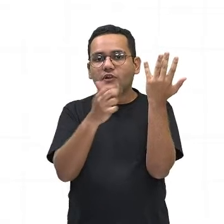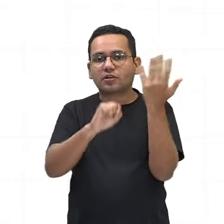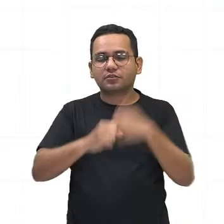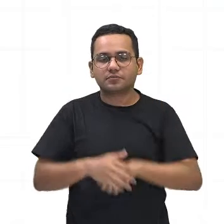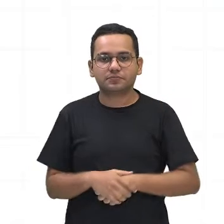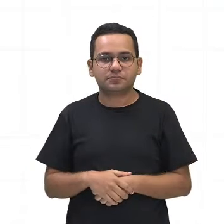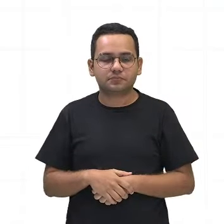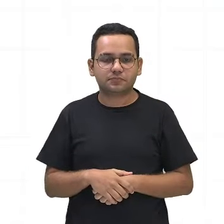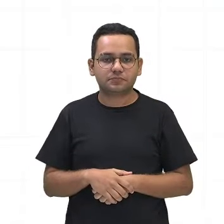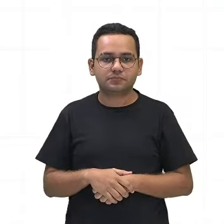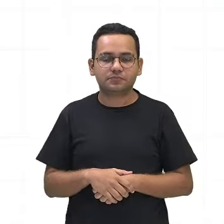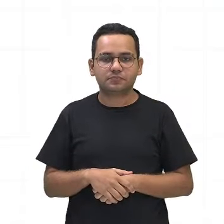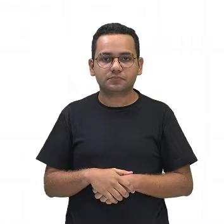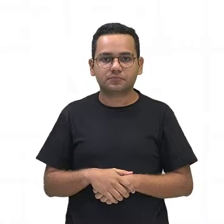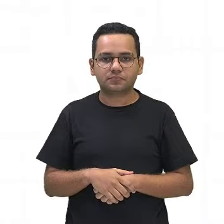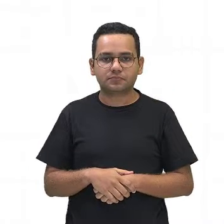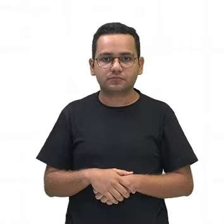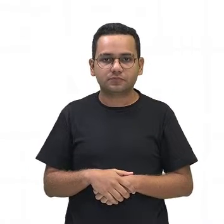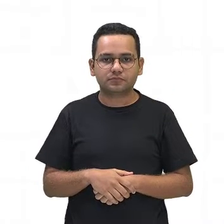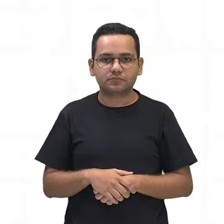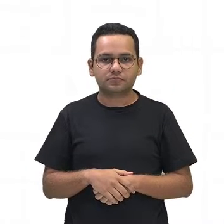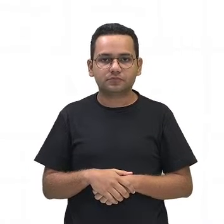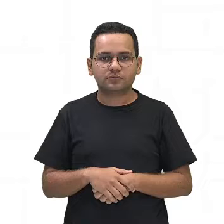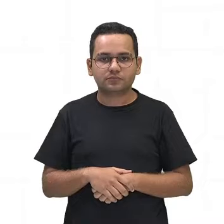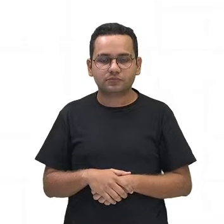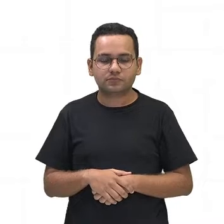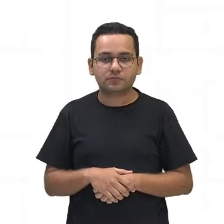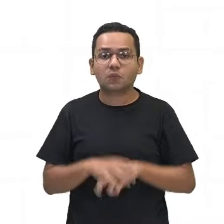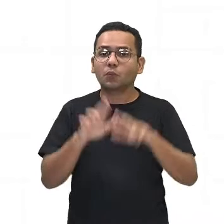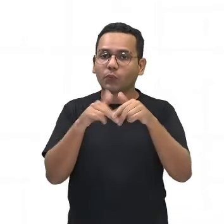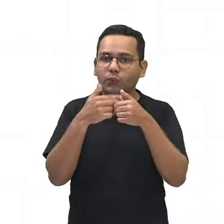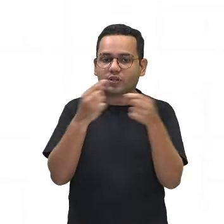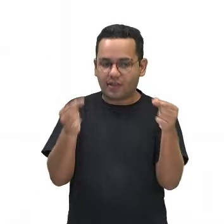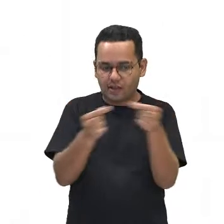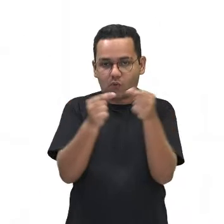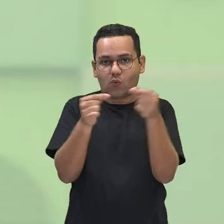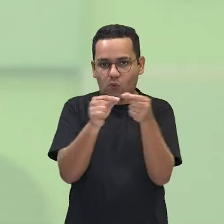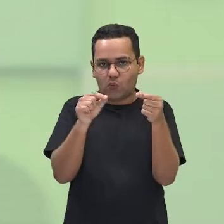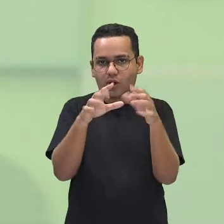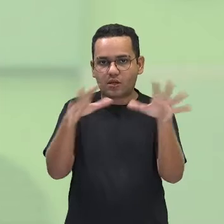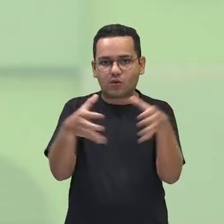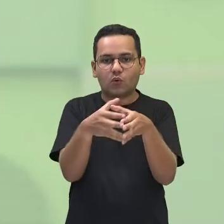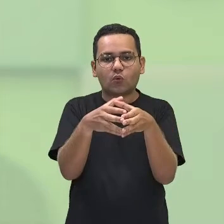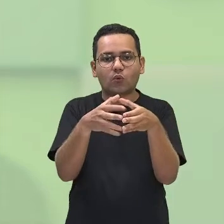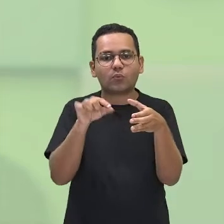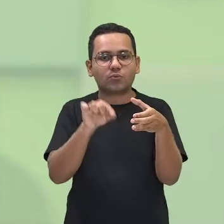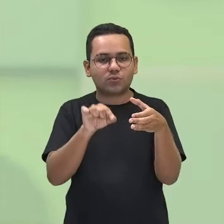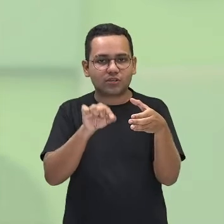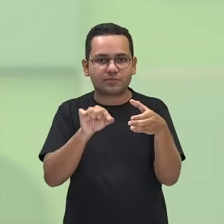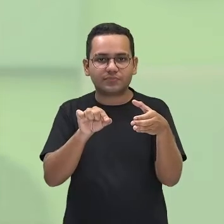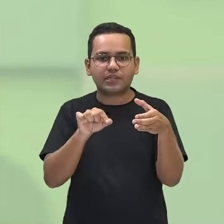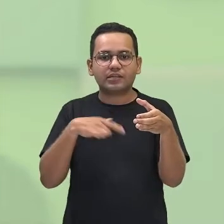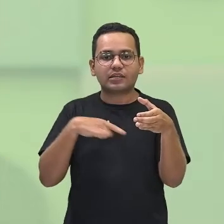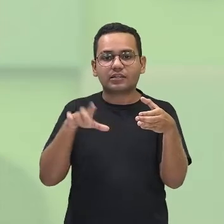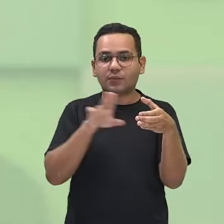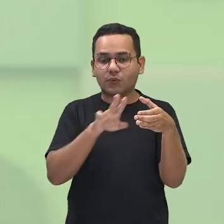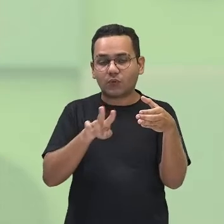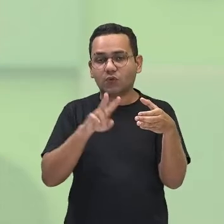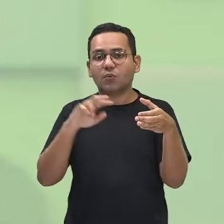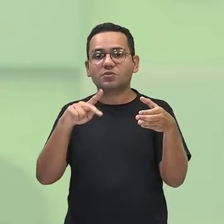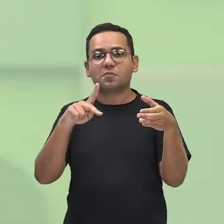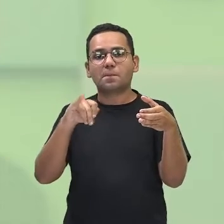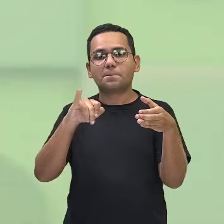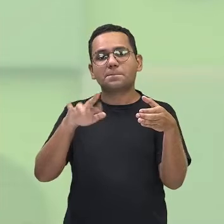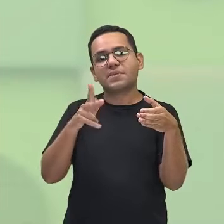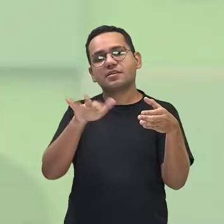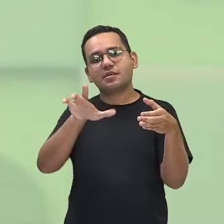aí a característica dessas gimnospermas, que são do grupo das plantas que nós chamamos de pinheiros,